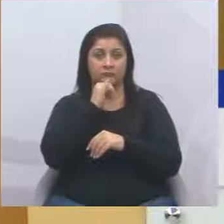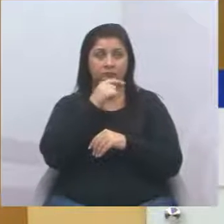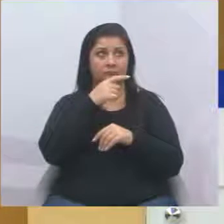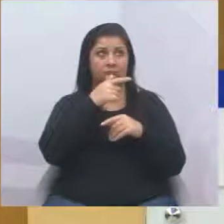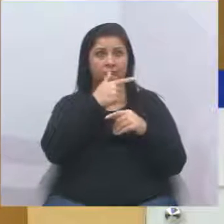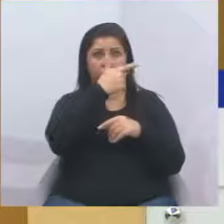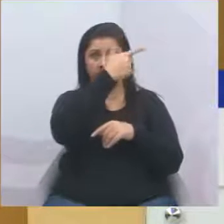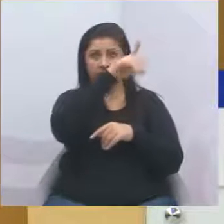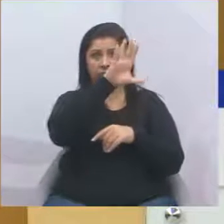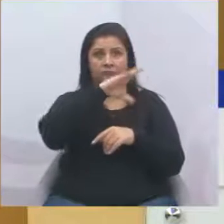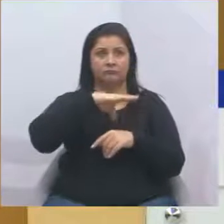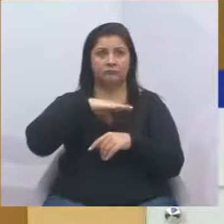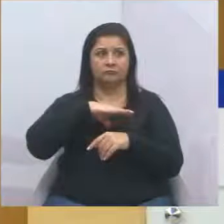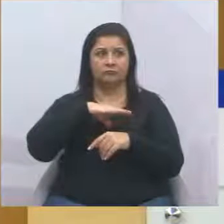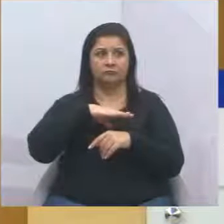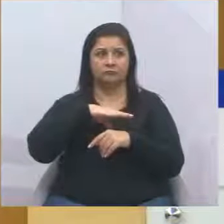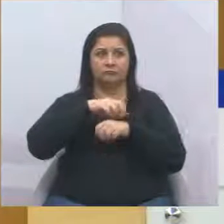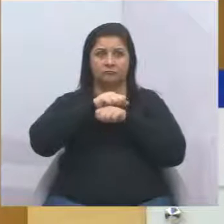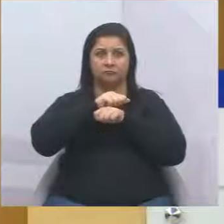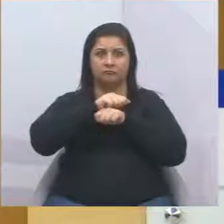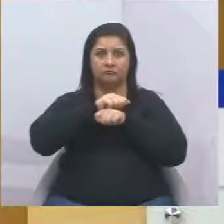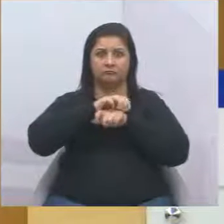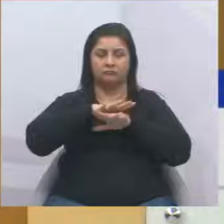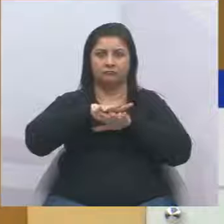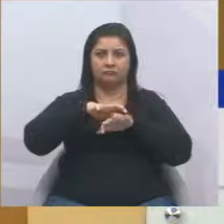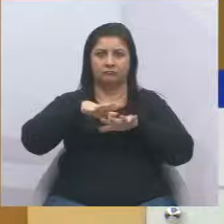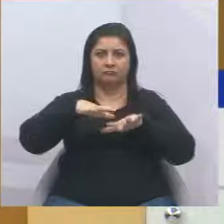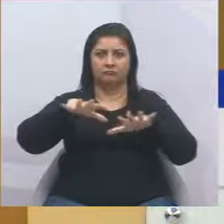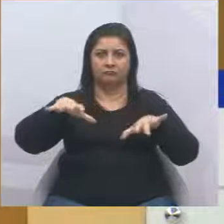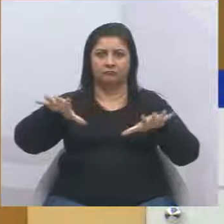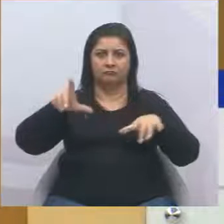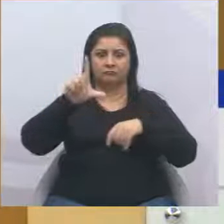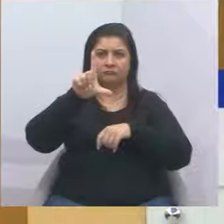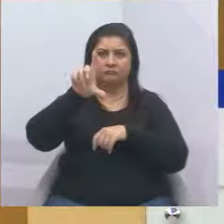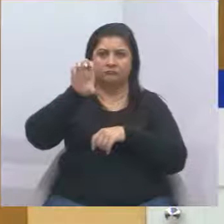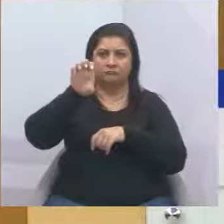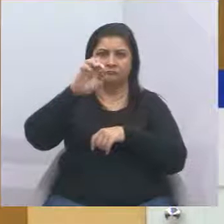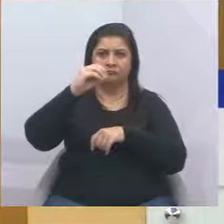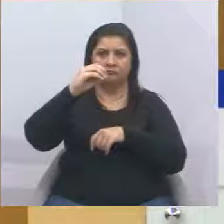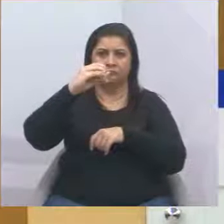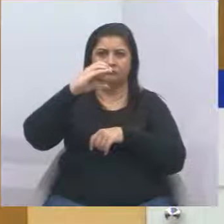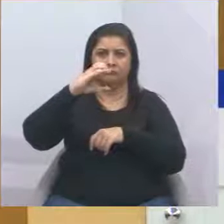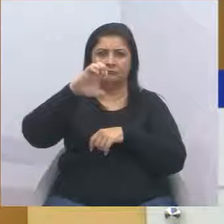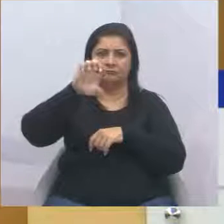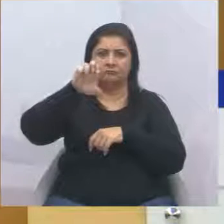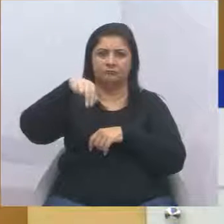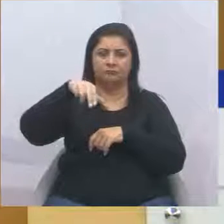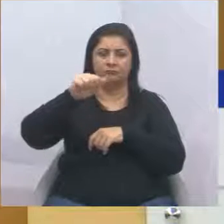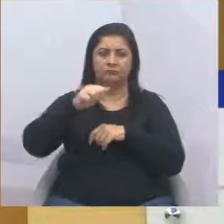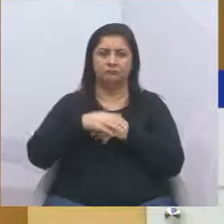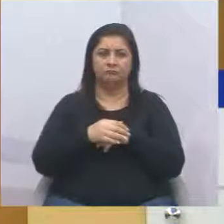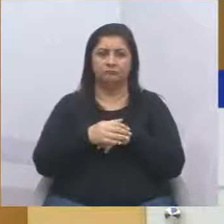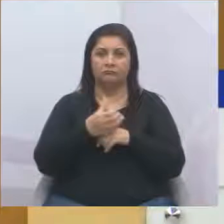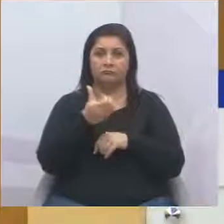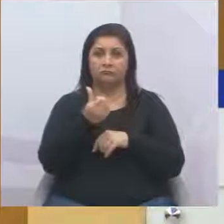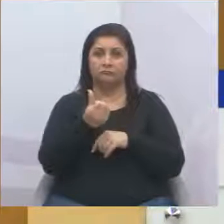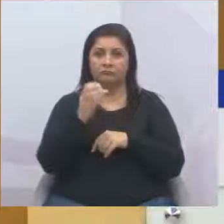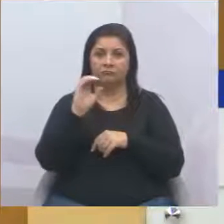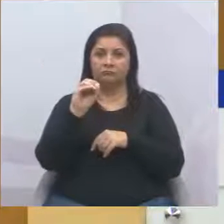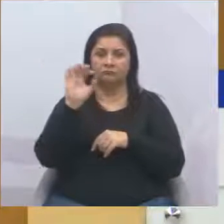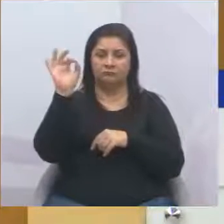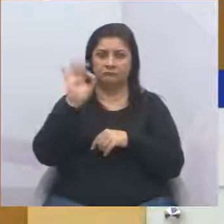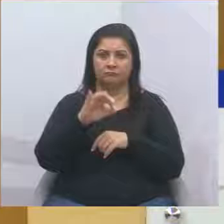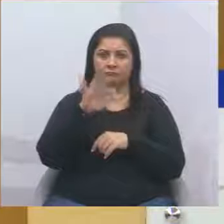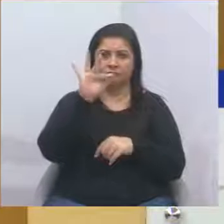já sendo dominada pela leucena. Praticamente 60% do território de Fernando de